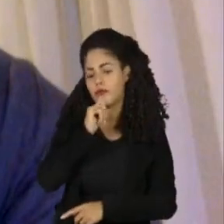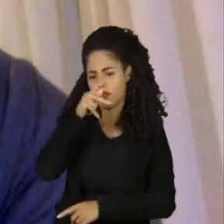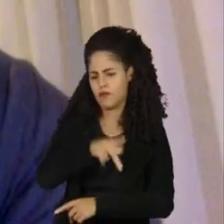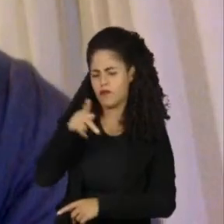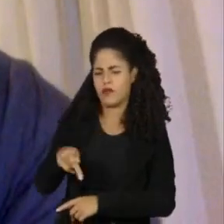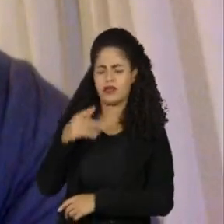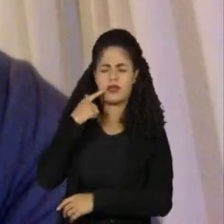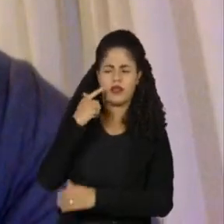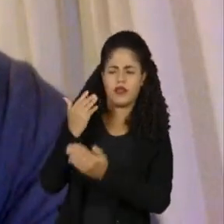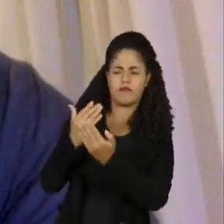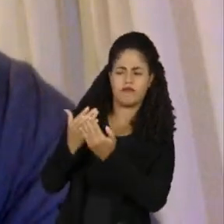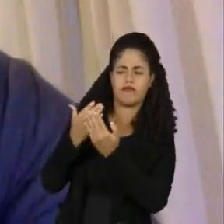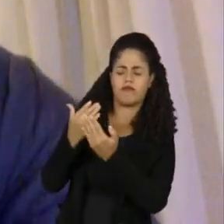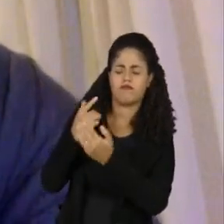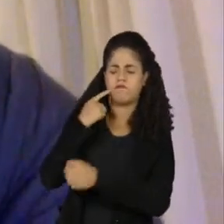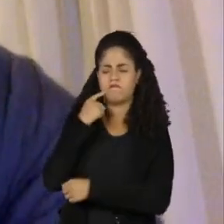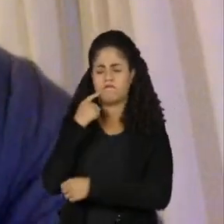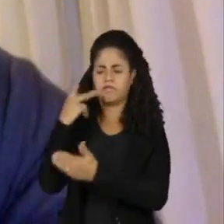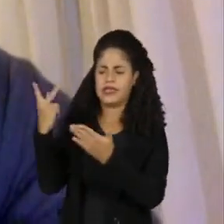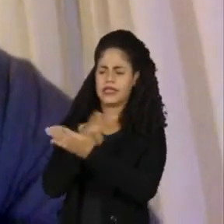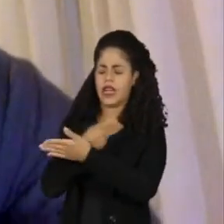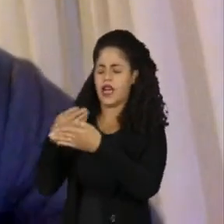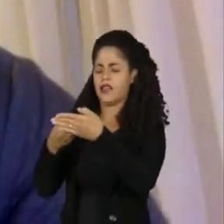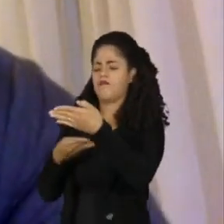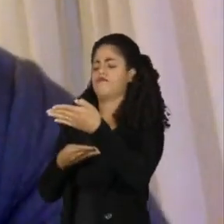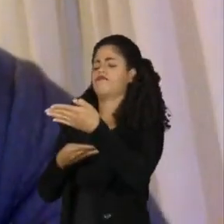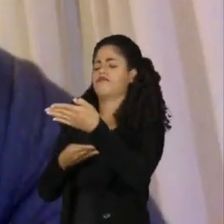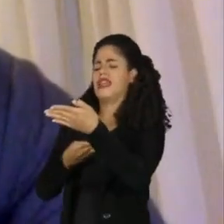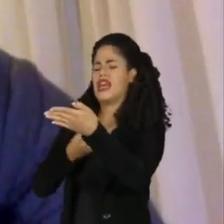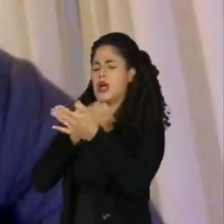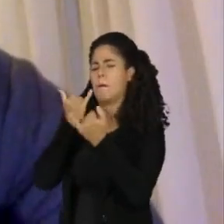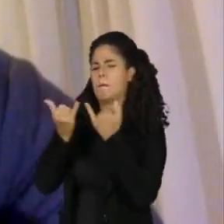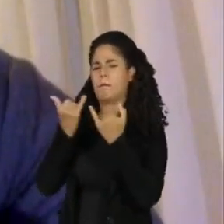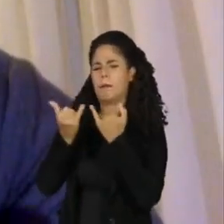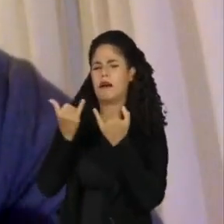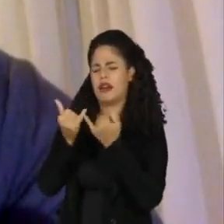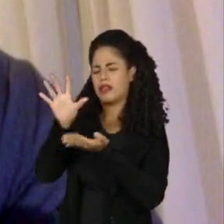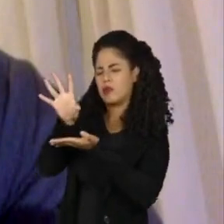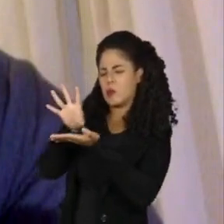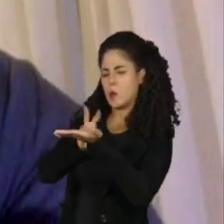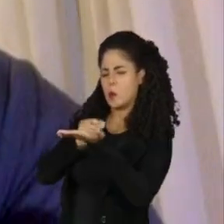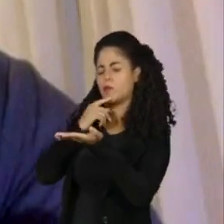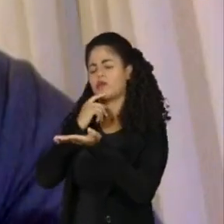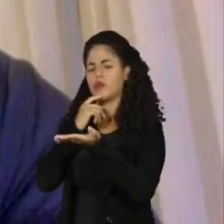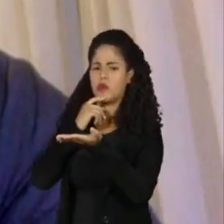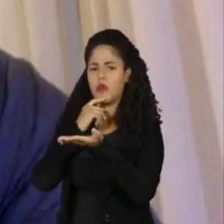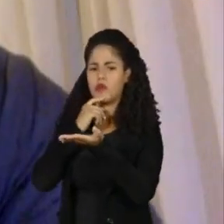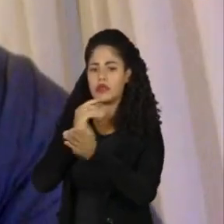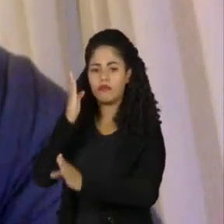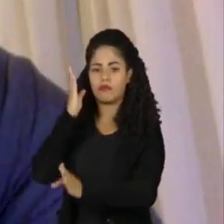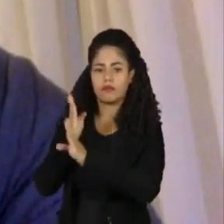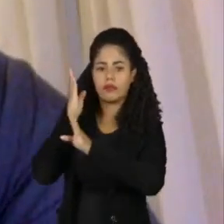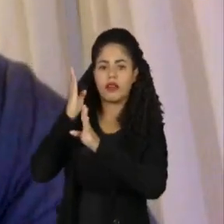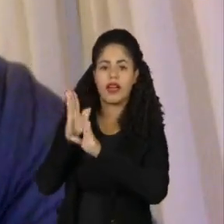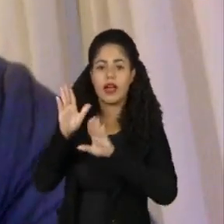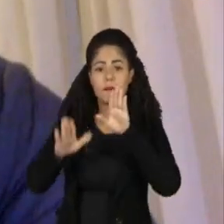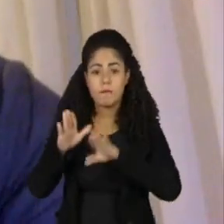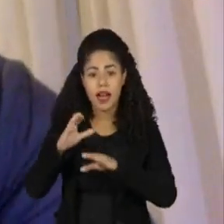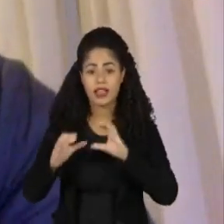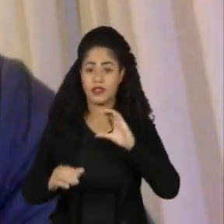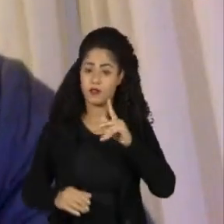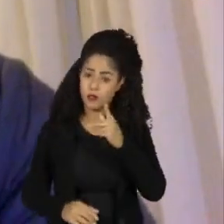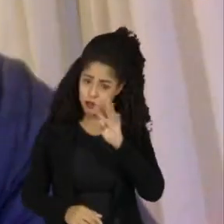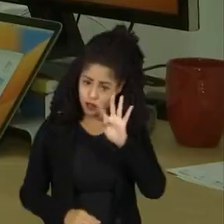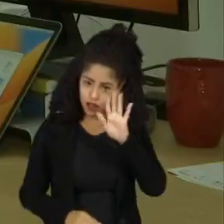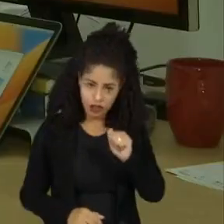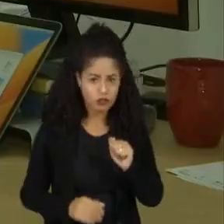que aquilo está equivocado ou que aquilo é um plágio, você pode jogar em alguma ferramenta de detecção de plágio e, no caso do ChatGPT, não